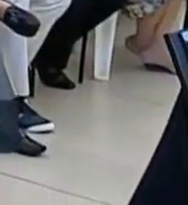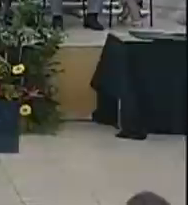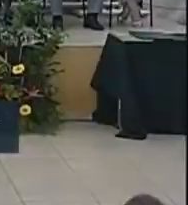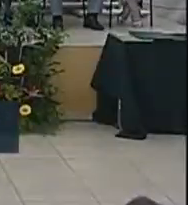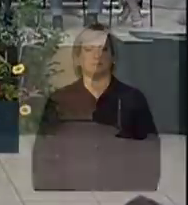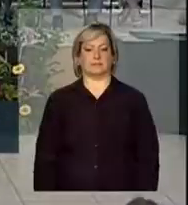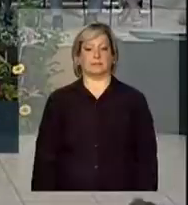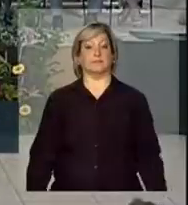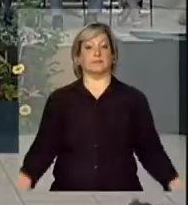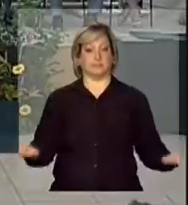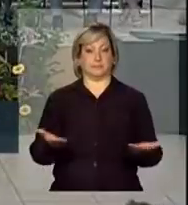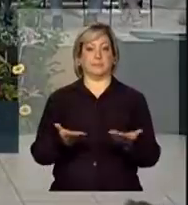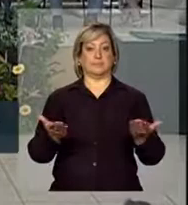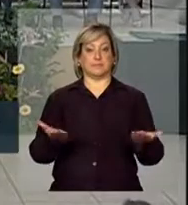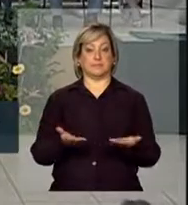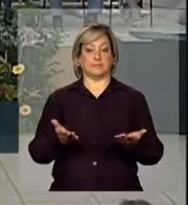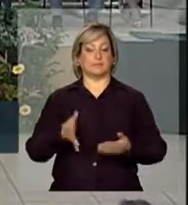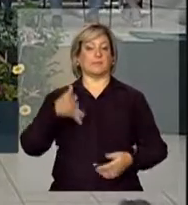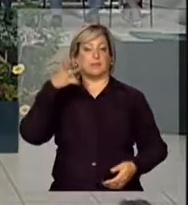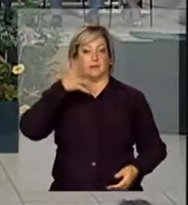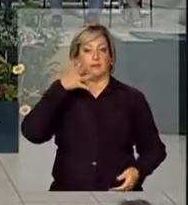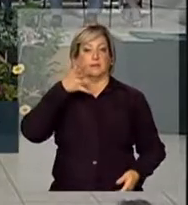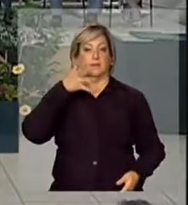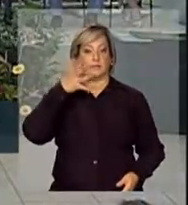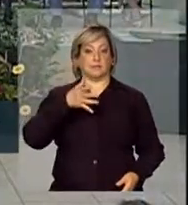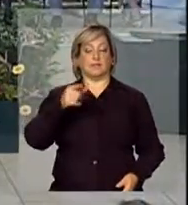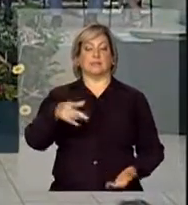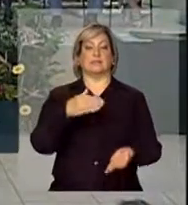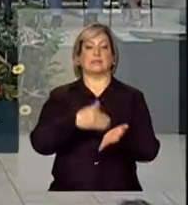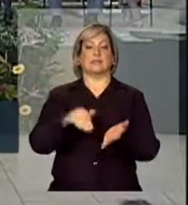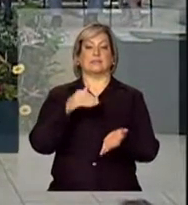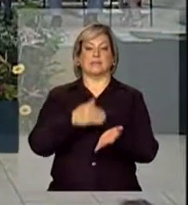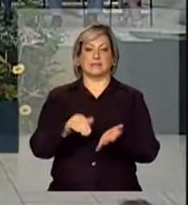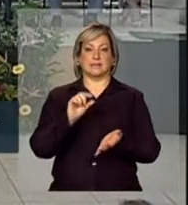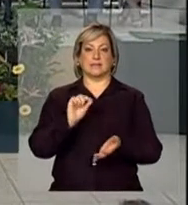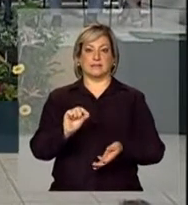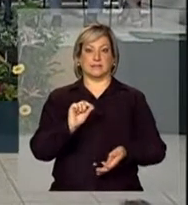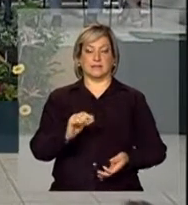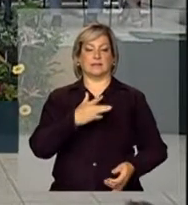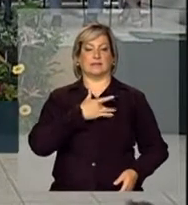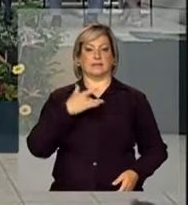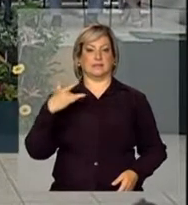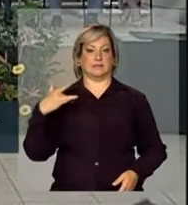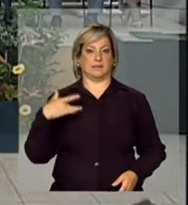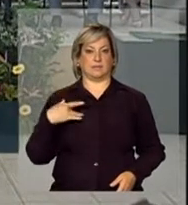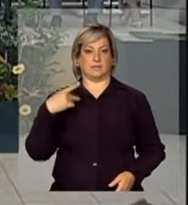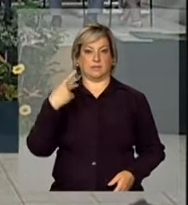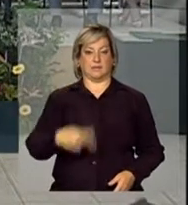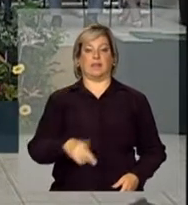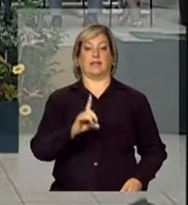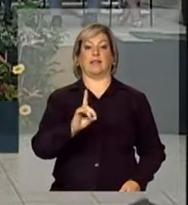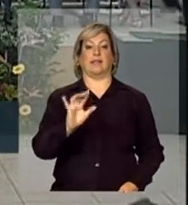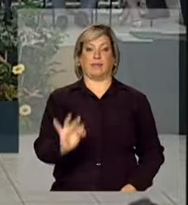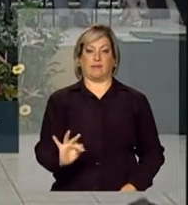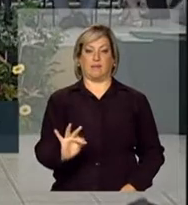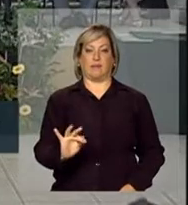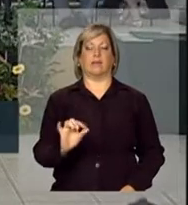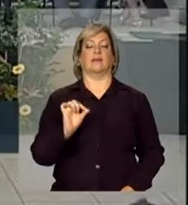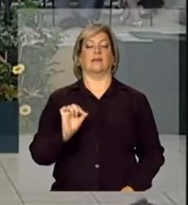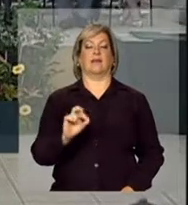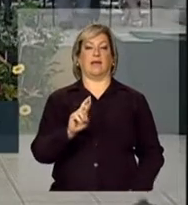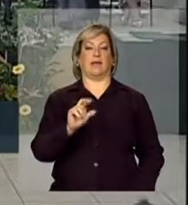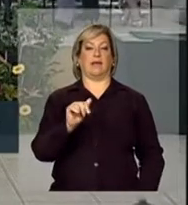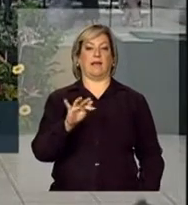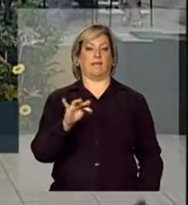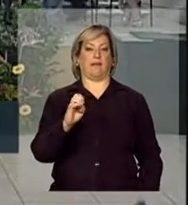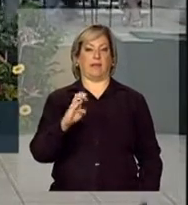e ouviremos agora o senhor secretário de estado de saúde do Distrito Federal Rafael de Aguiar